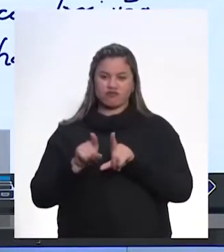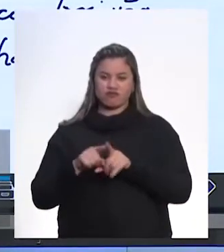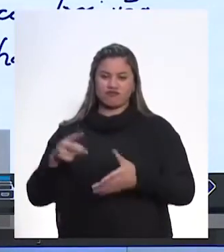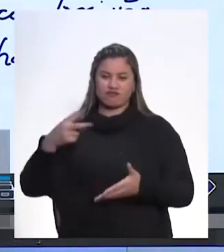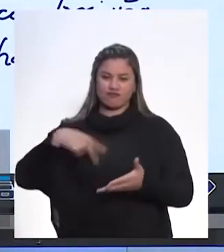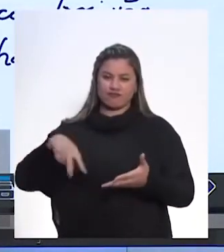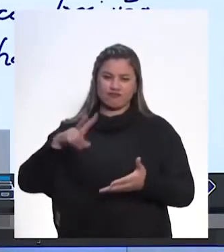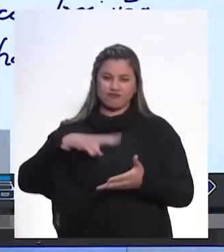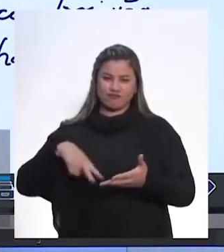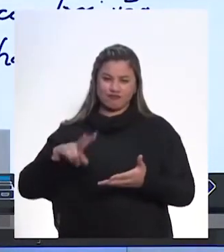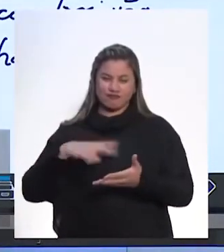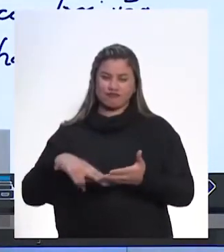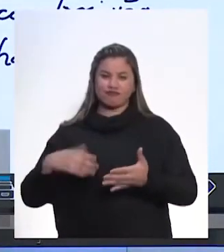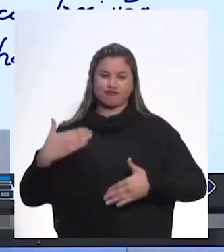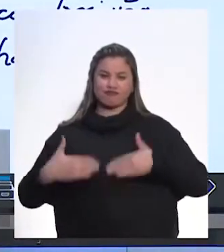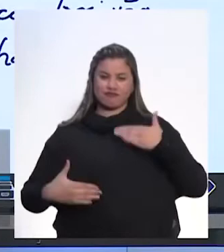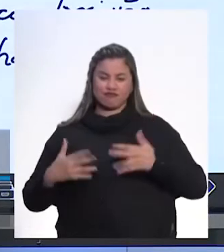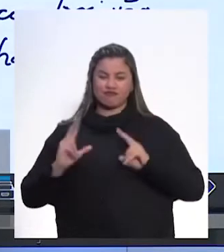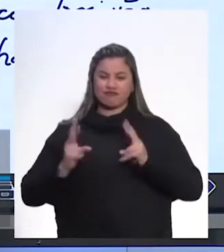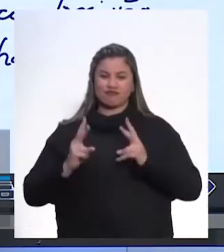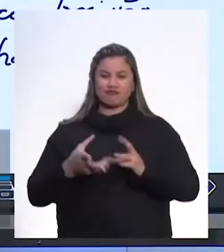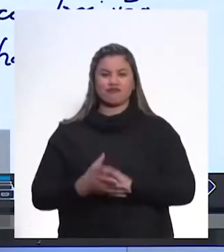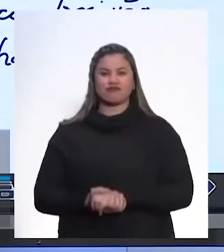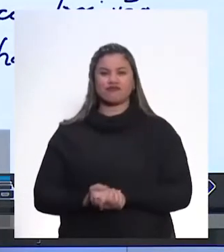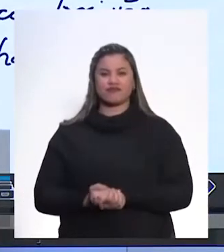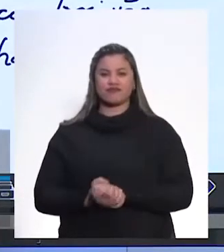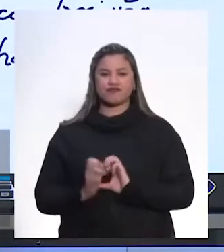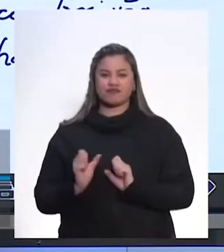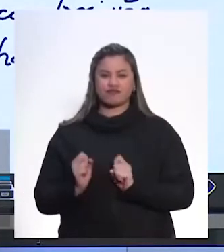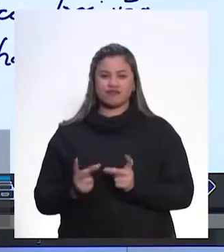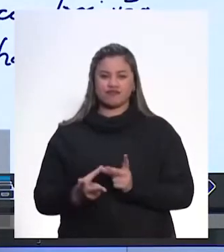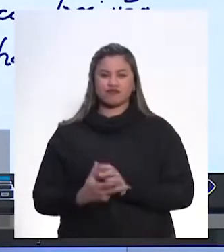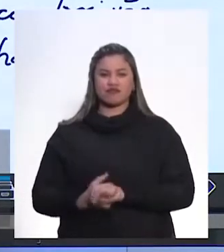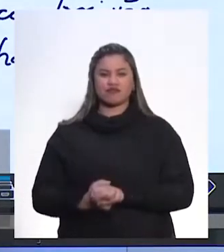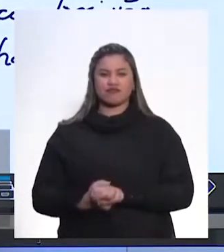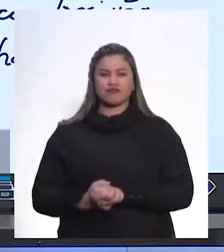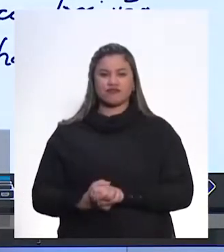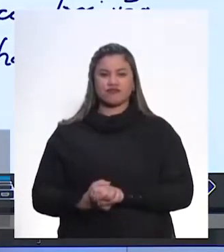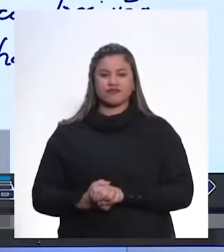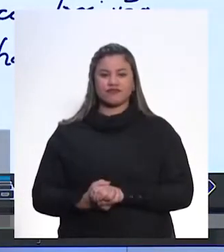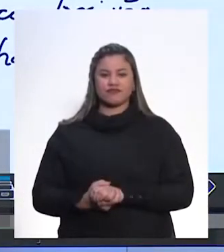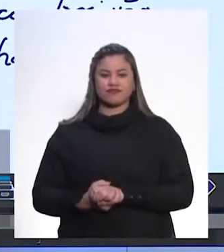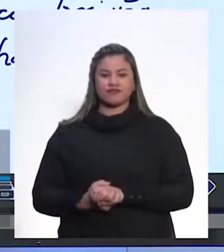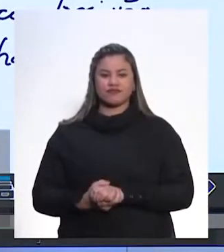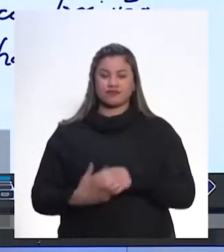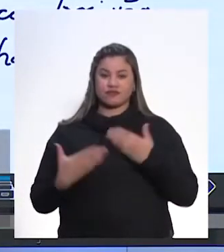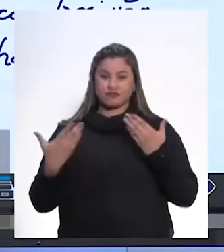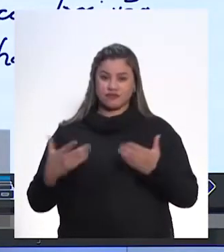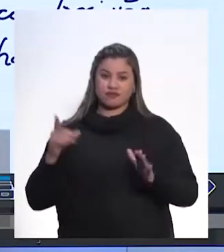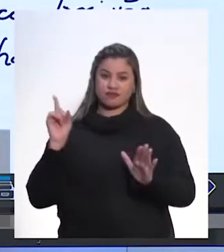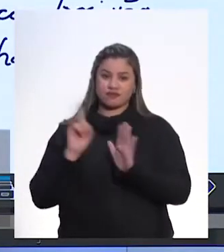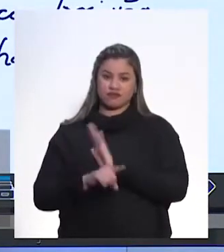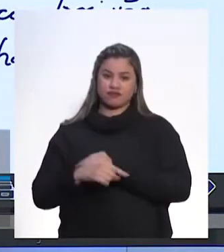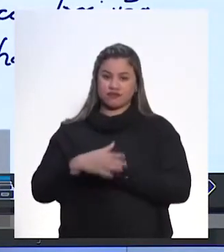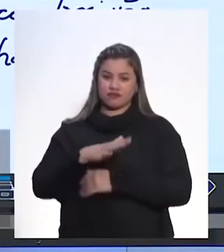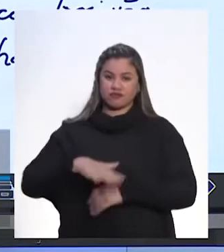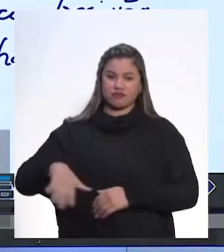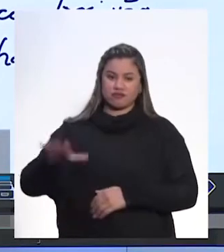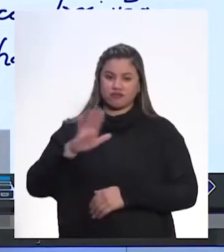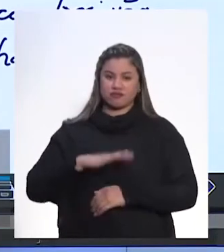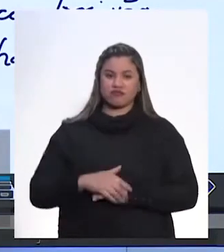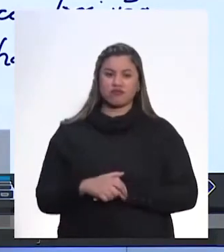dançar, do estar sempre em movimento, tá certo? Ok? Então, gente, eu vou perguntar aqui para